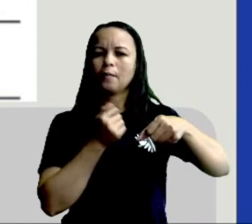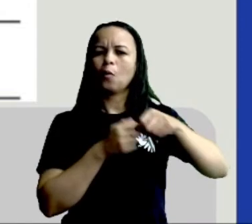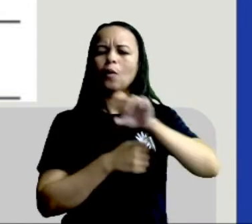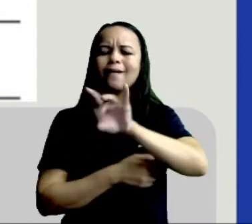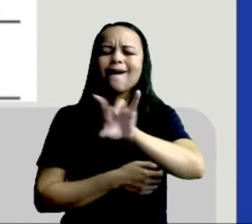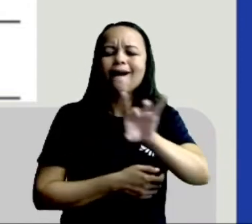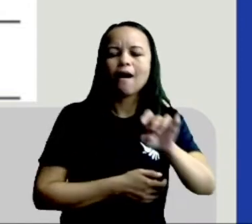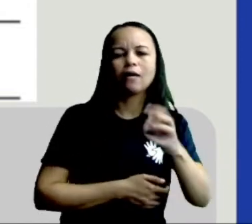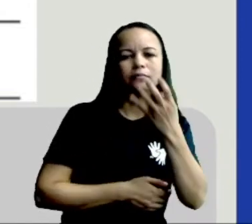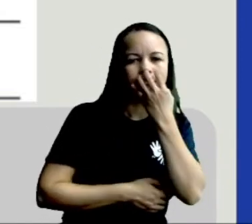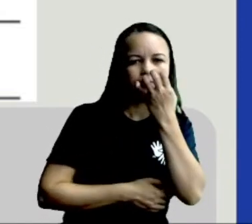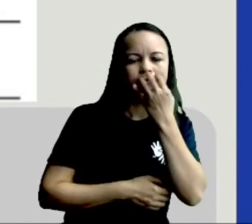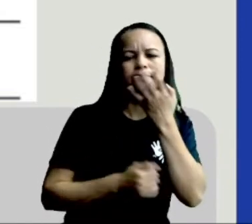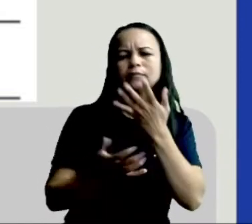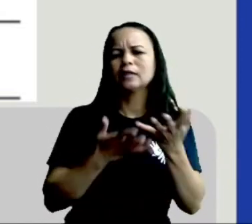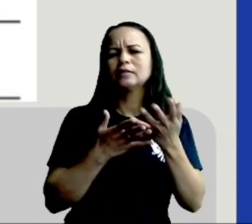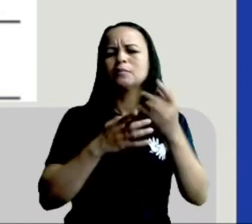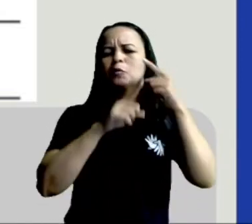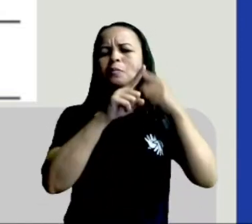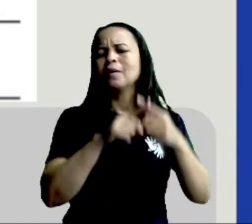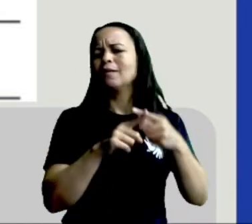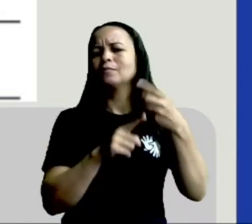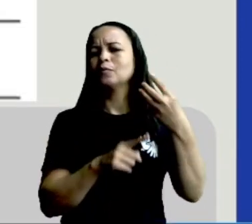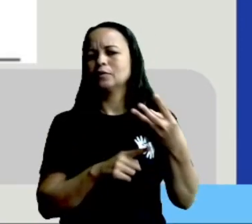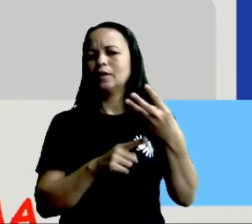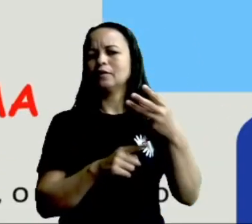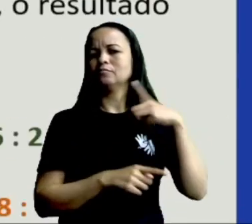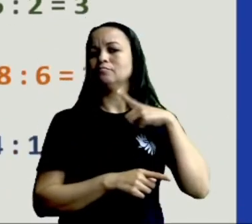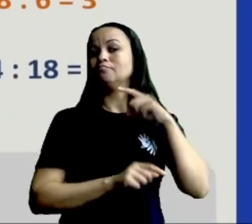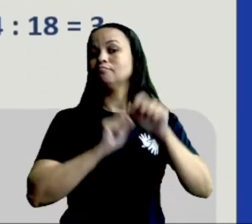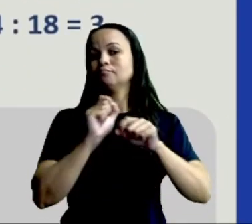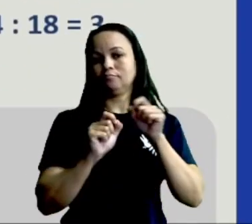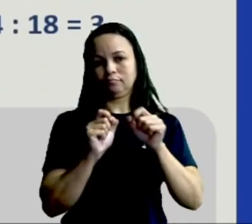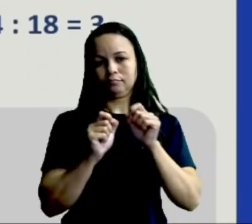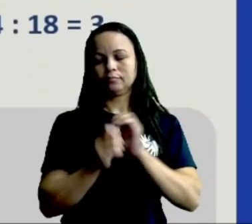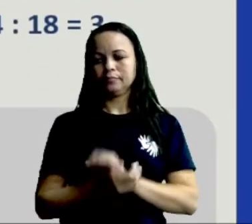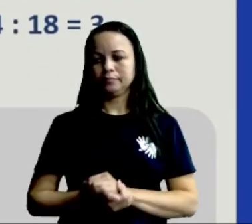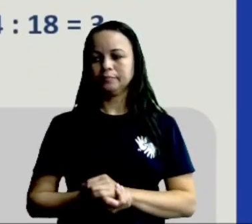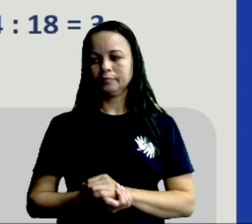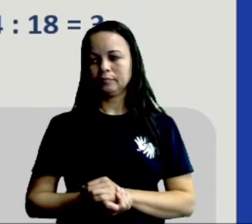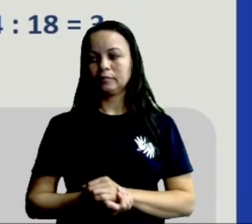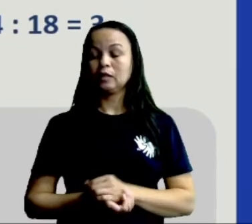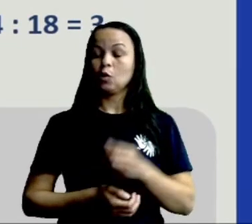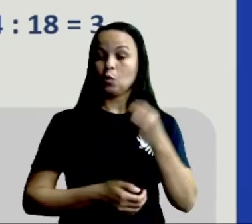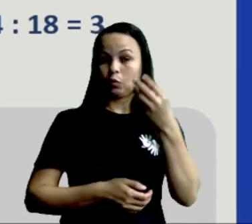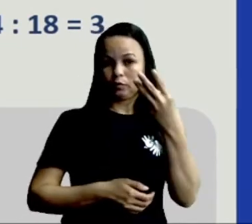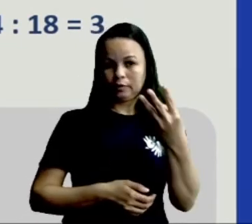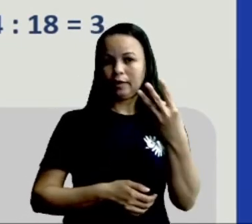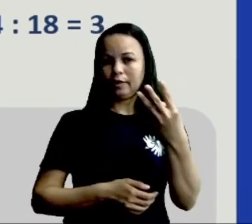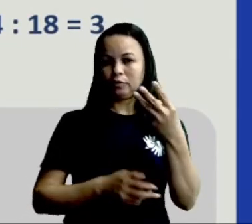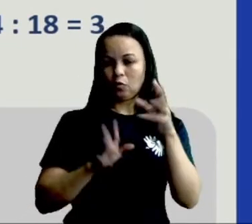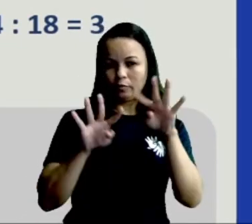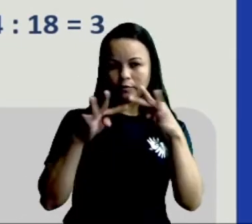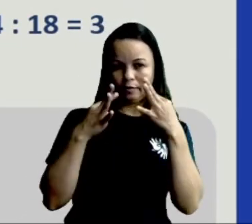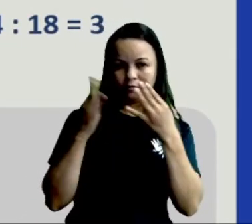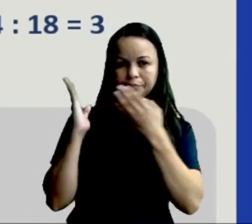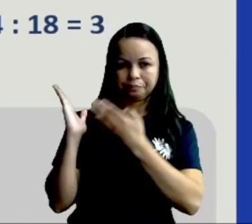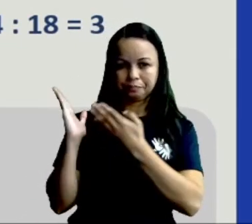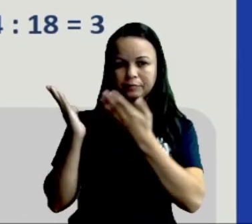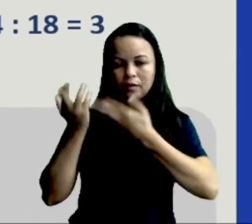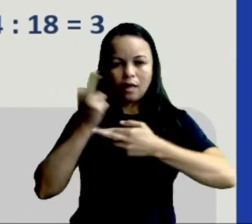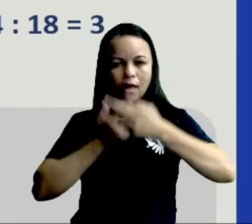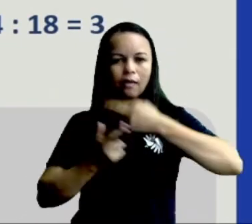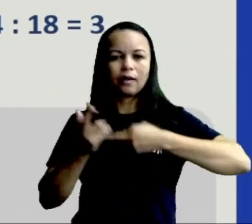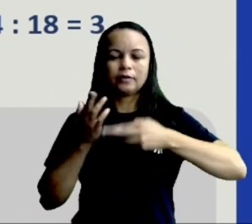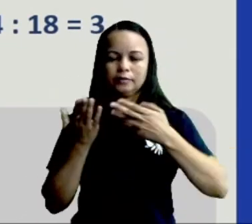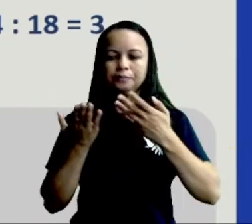está multiplicando por 3, eu vou ter o quê? Né? O 3 aí, olha, presta bem atenção a essa